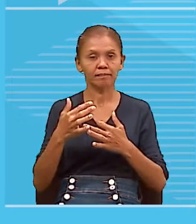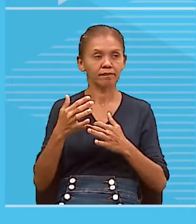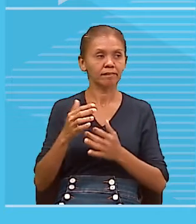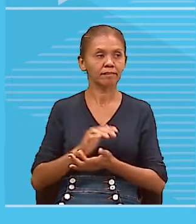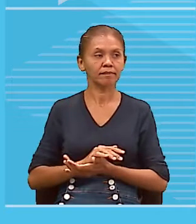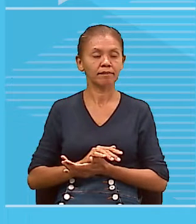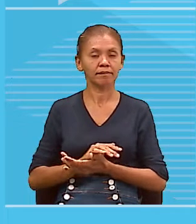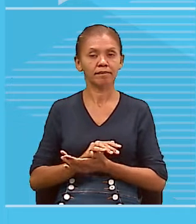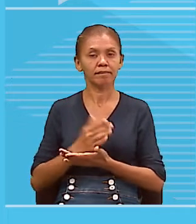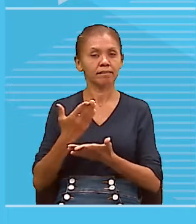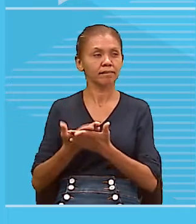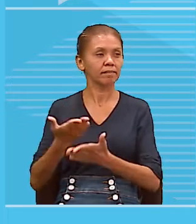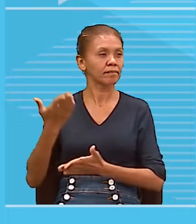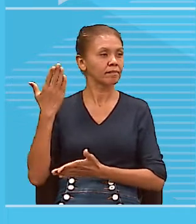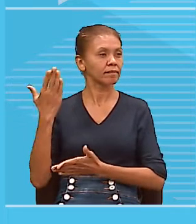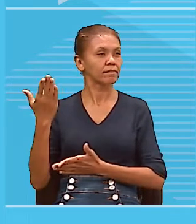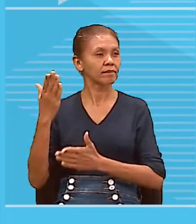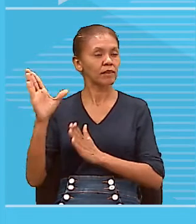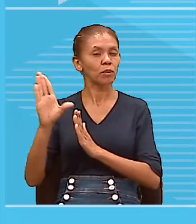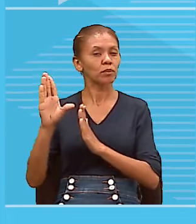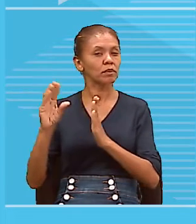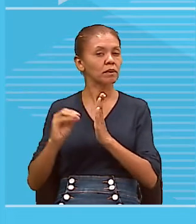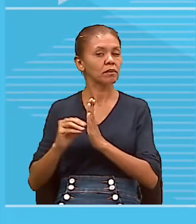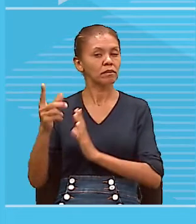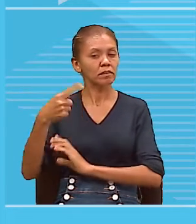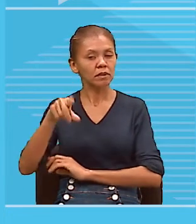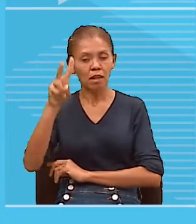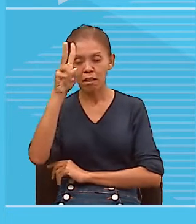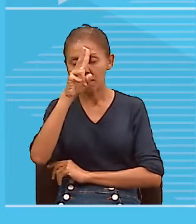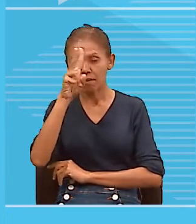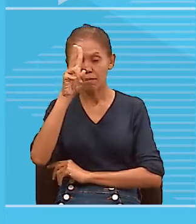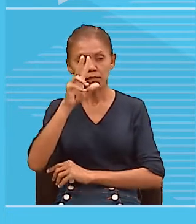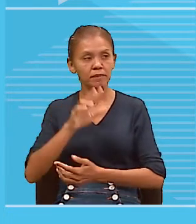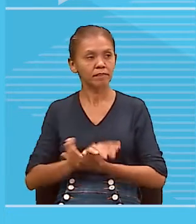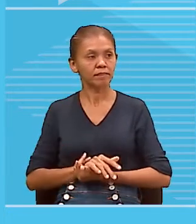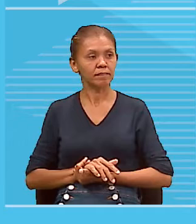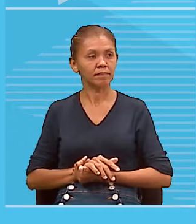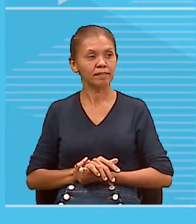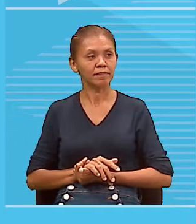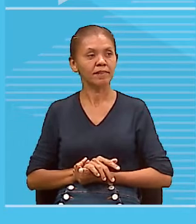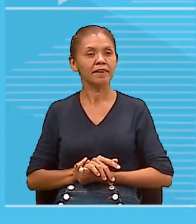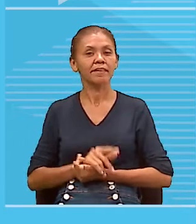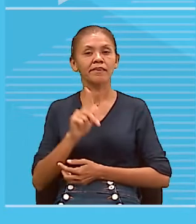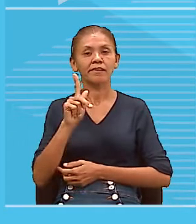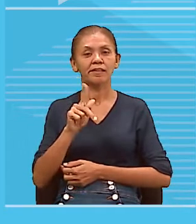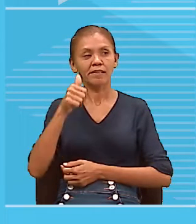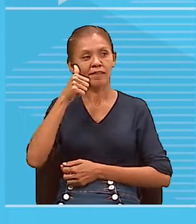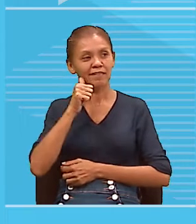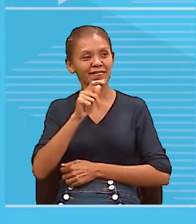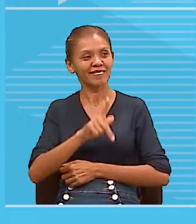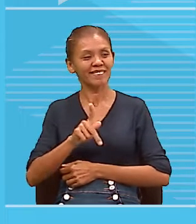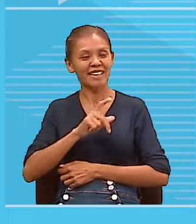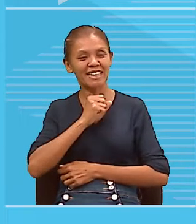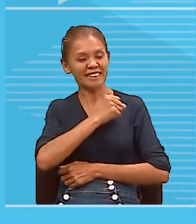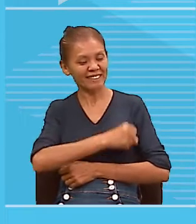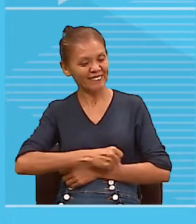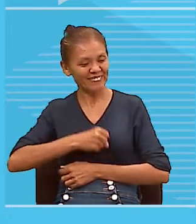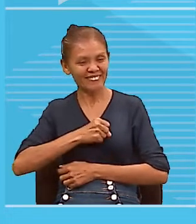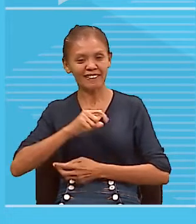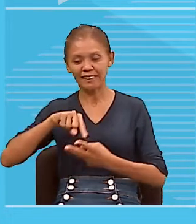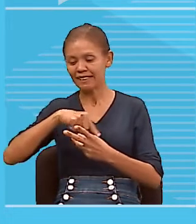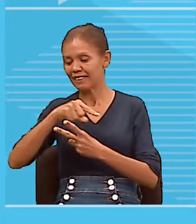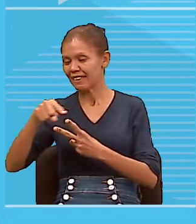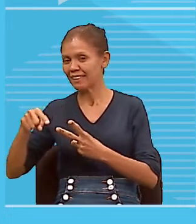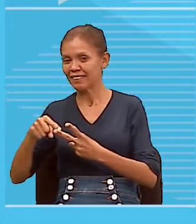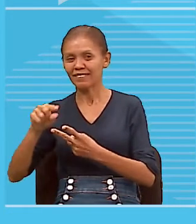né na aula passada Quem lembra o que era o conteúdo da aula passada que inclusive senti saudades aqui da dona Raquel da Dona Joyce fiquei